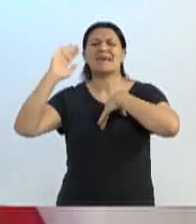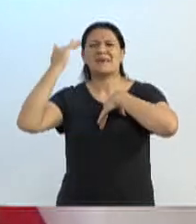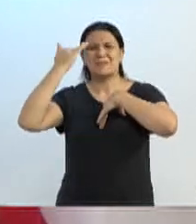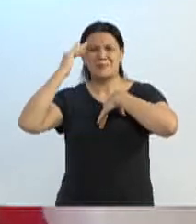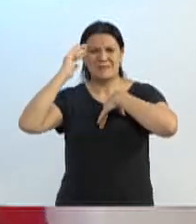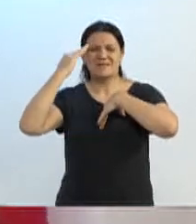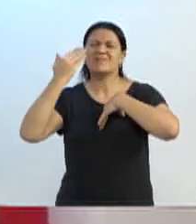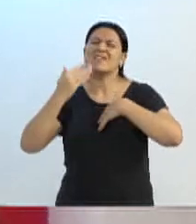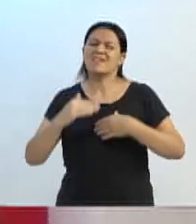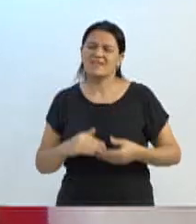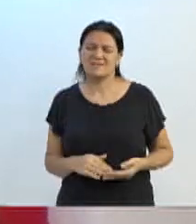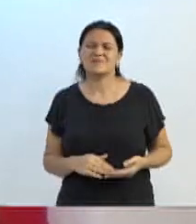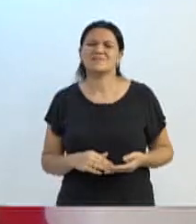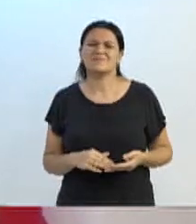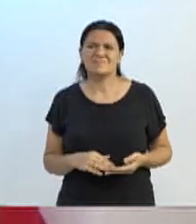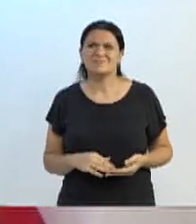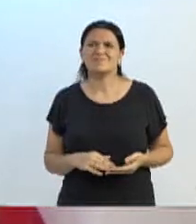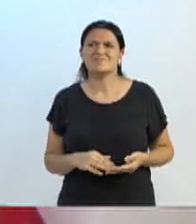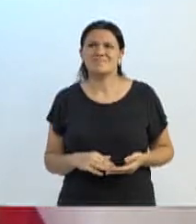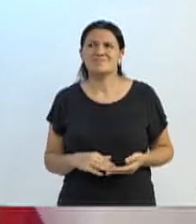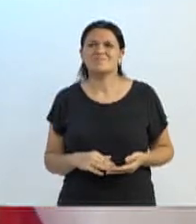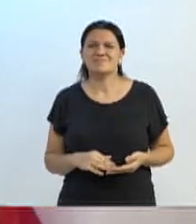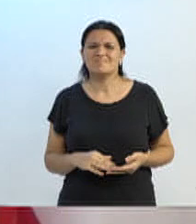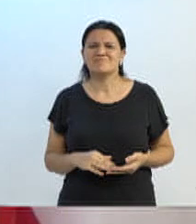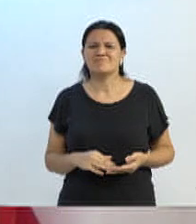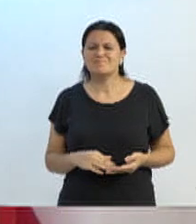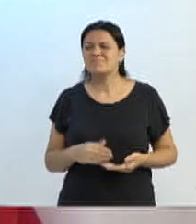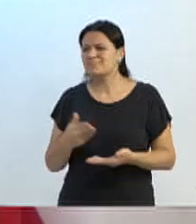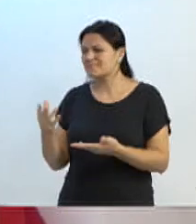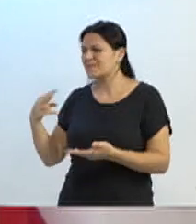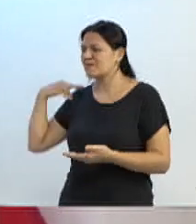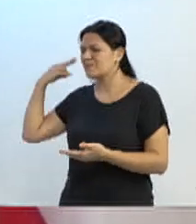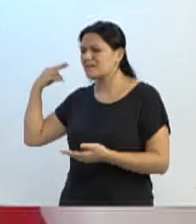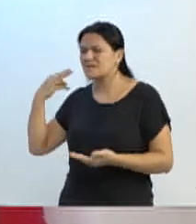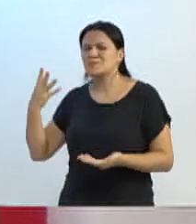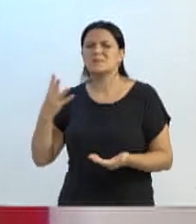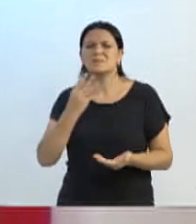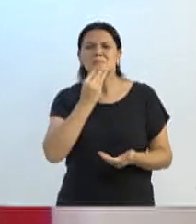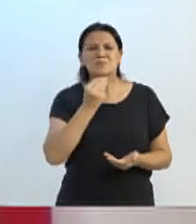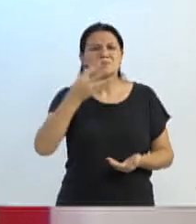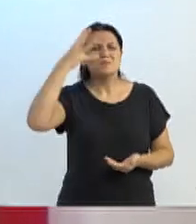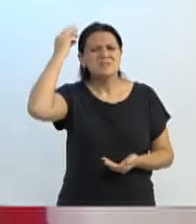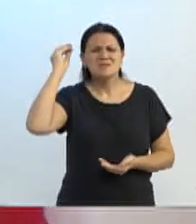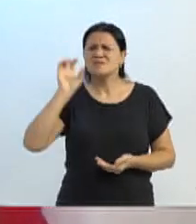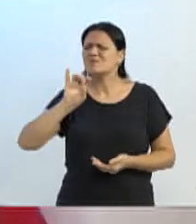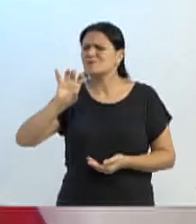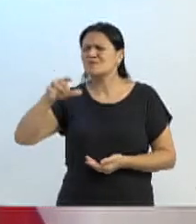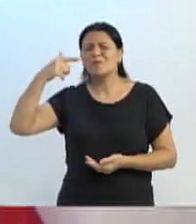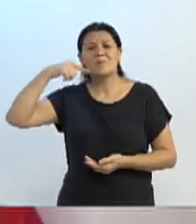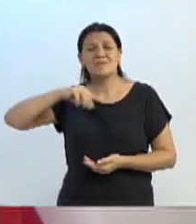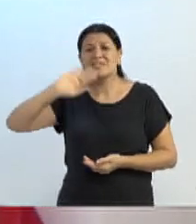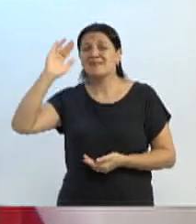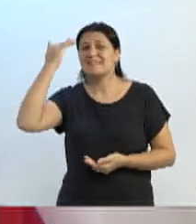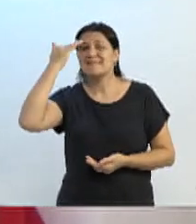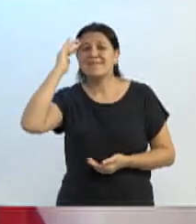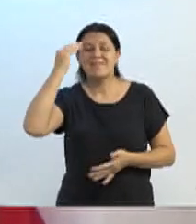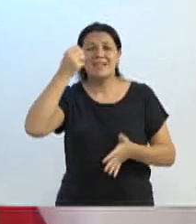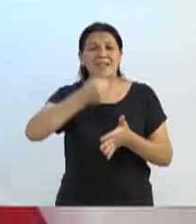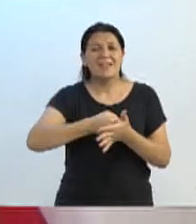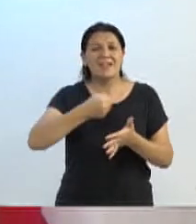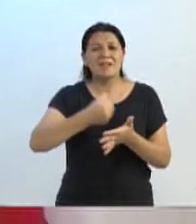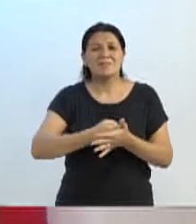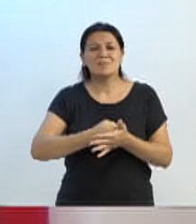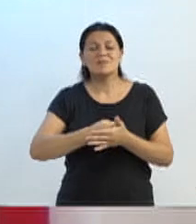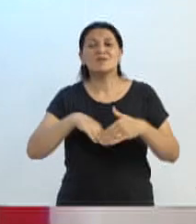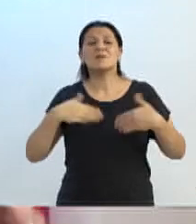só consegue, vereador Matias, vereador Bruno, a gente só consegue entender a luta quando a gente vê